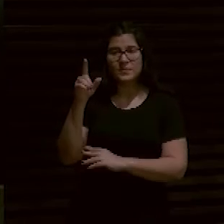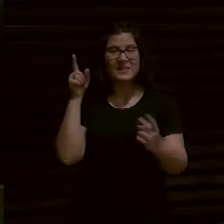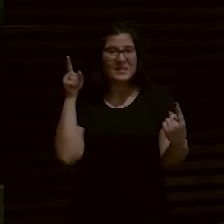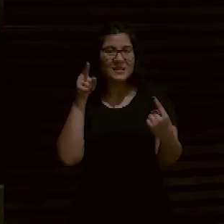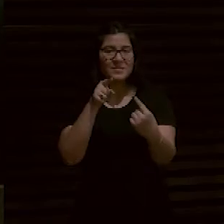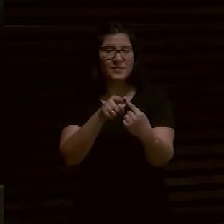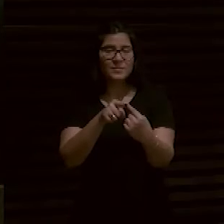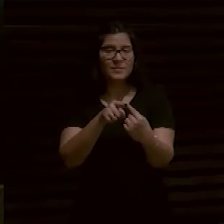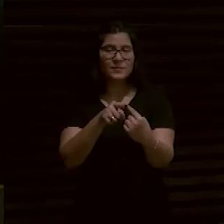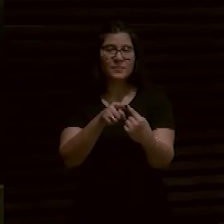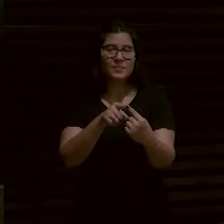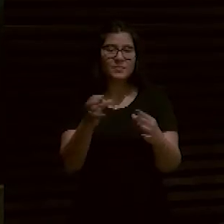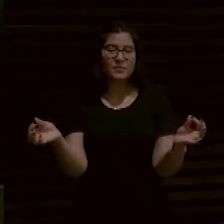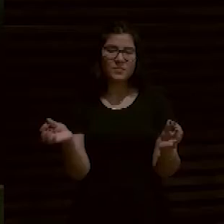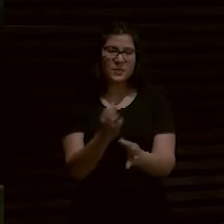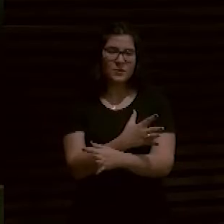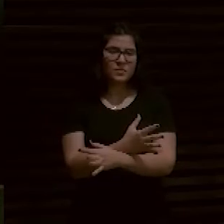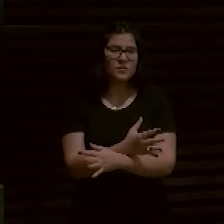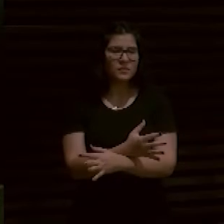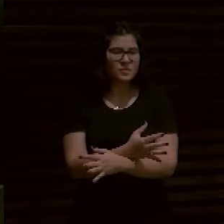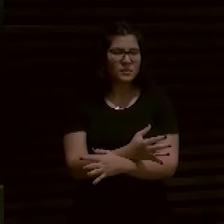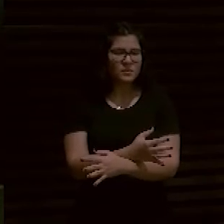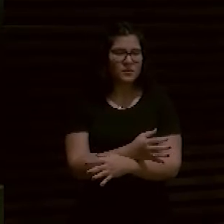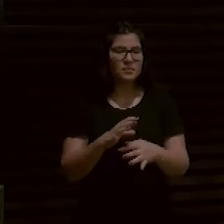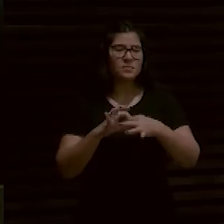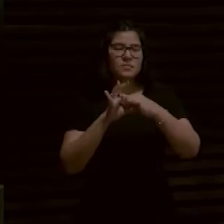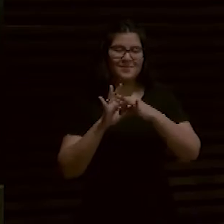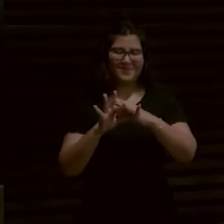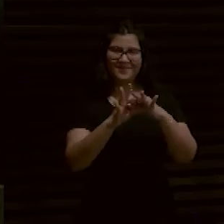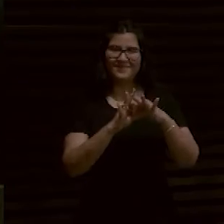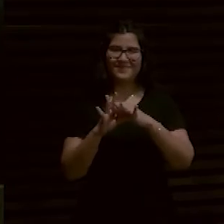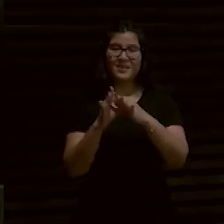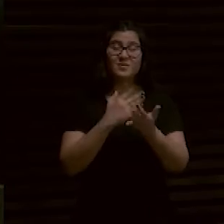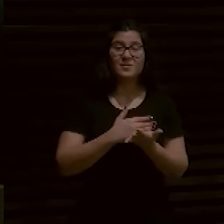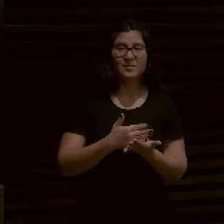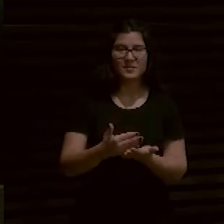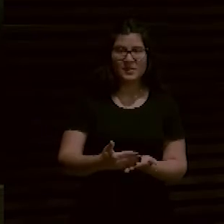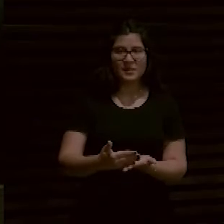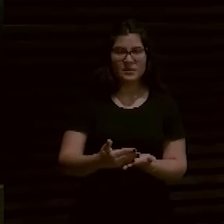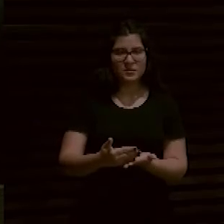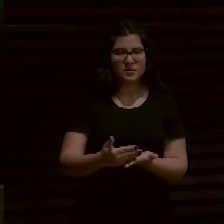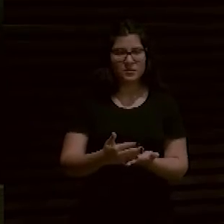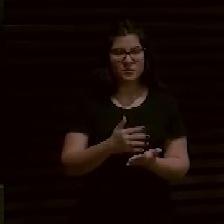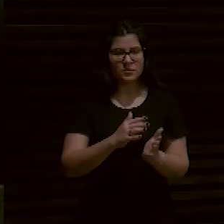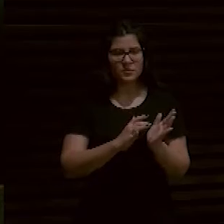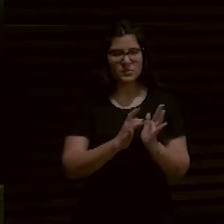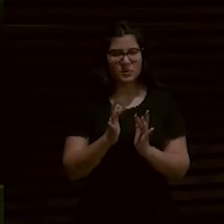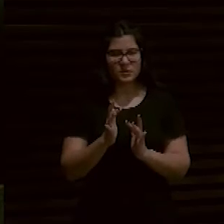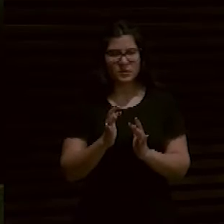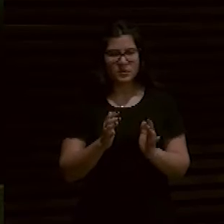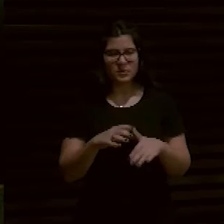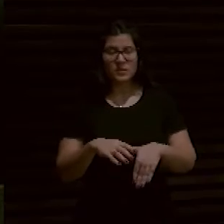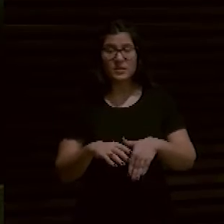aponta para uma nova aliança. Um início em Jesus. E é muito